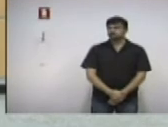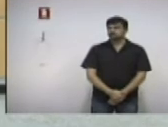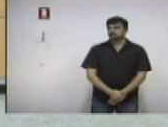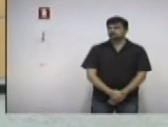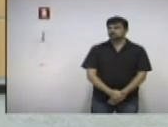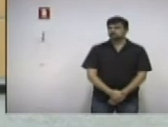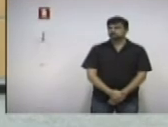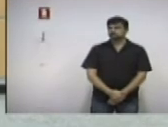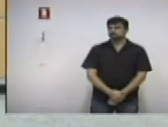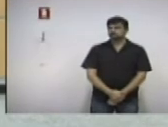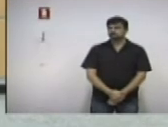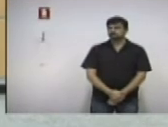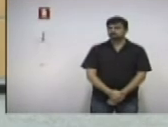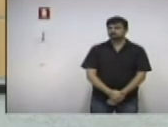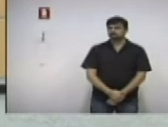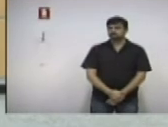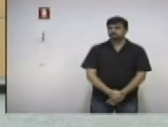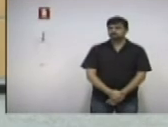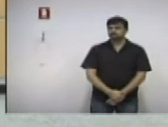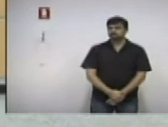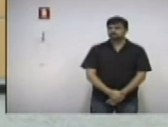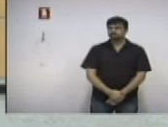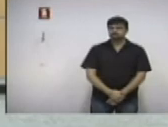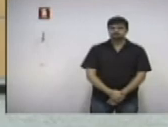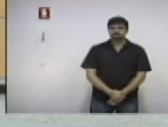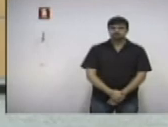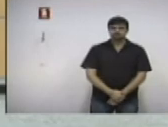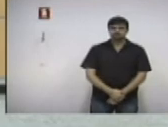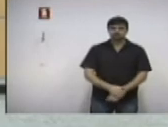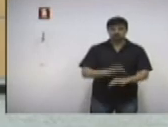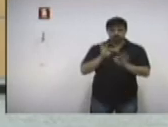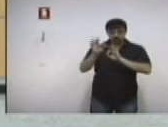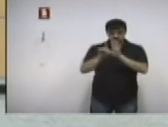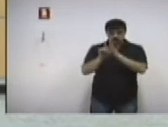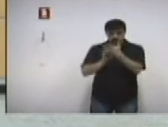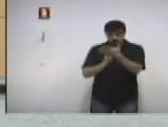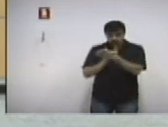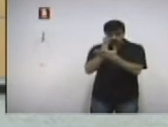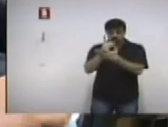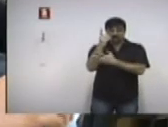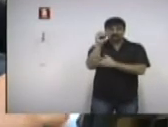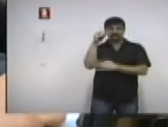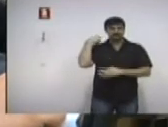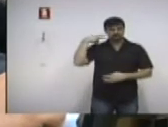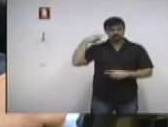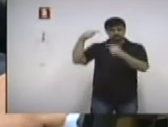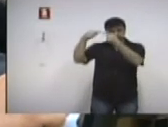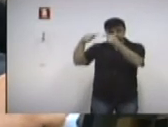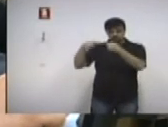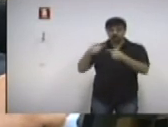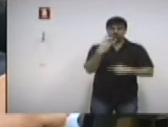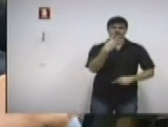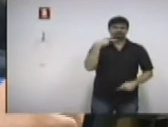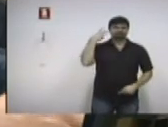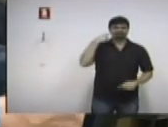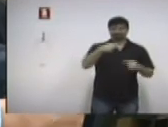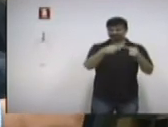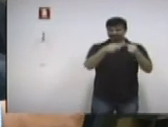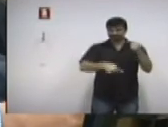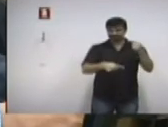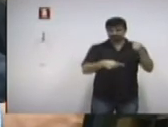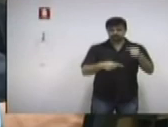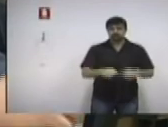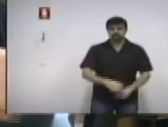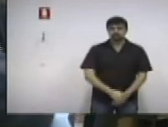E aí e o projeto foi aprovado por 10 votos favoráveis e quatro votos